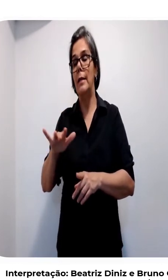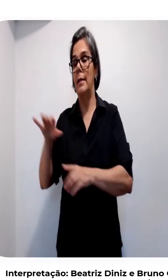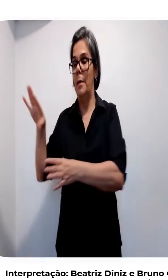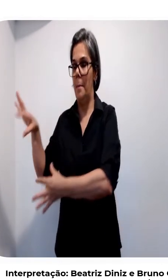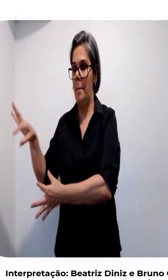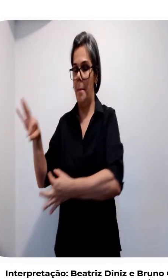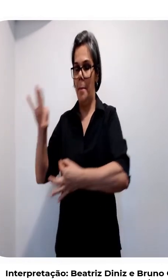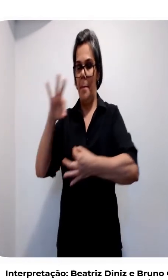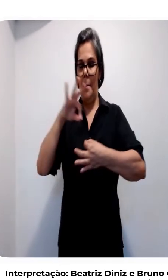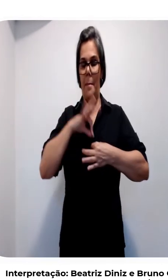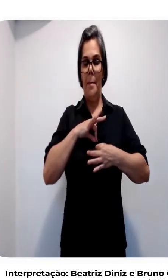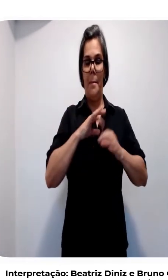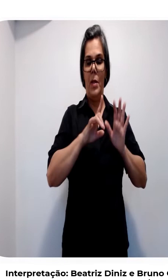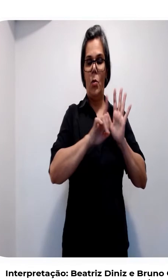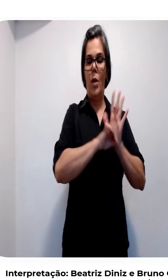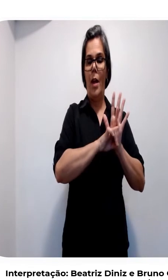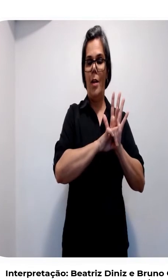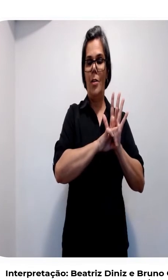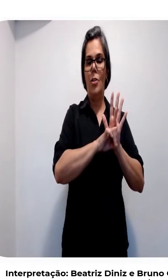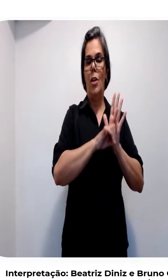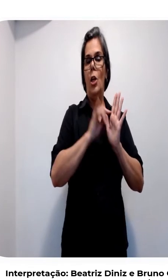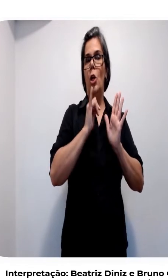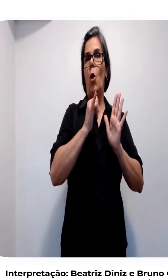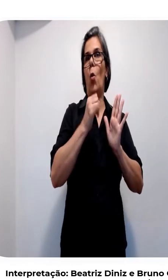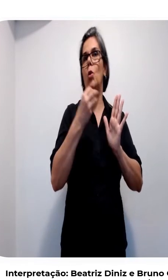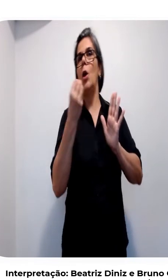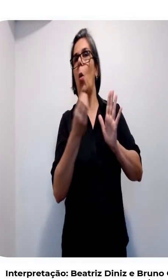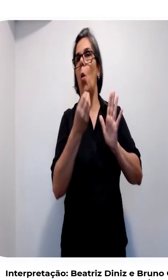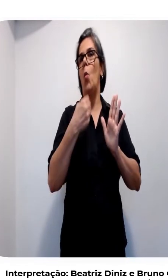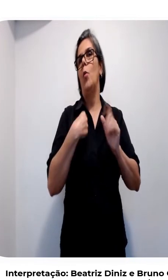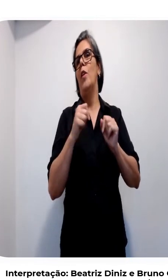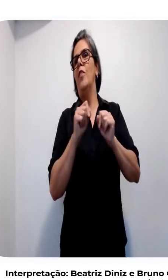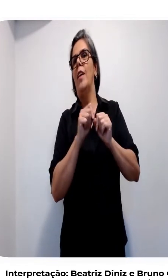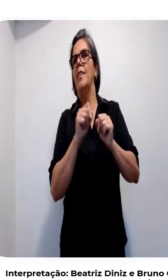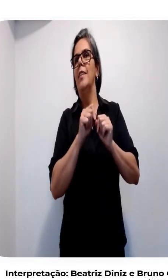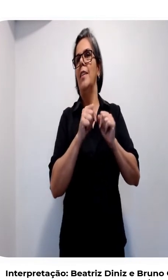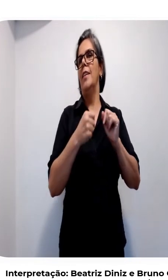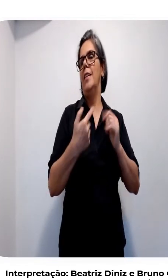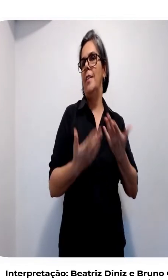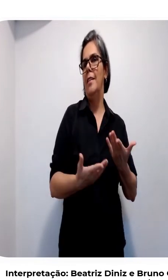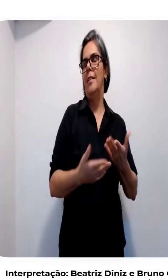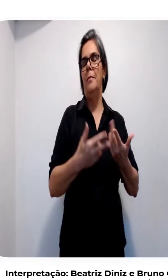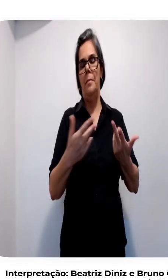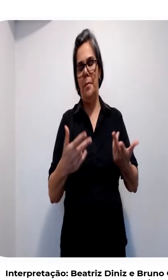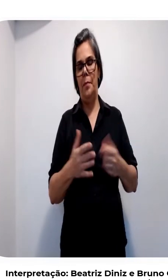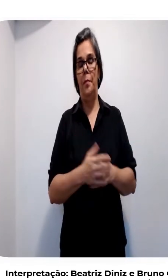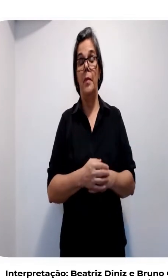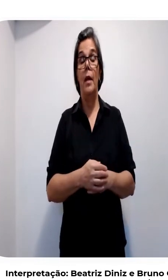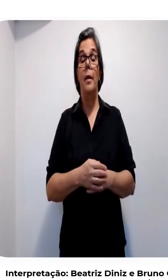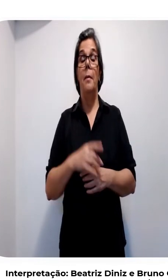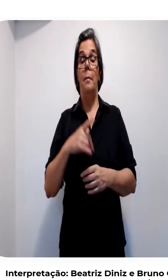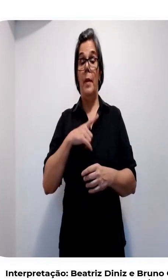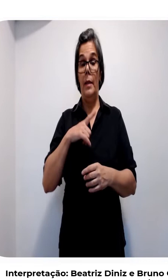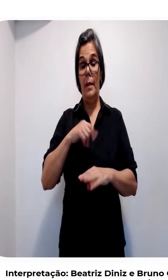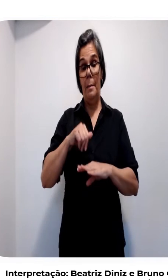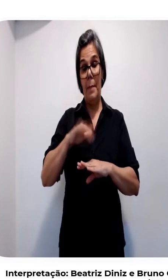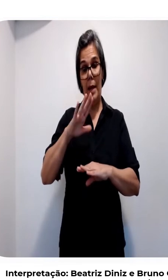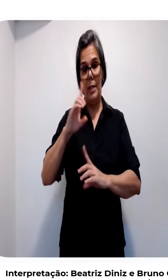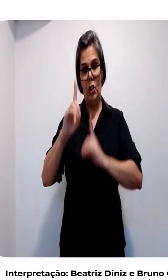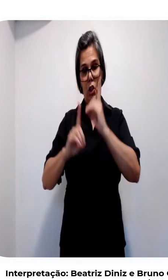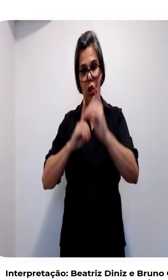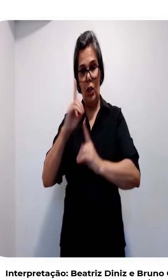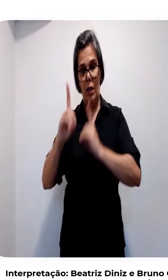alguma frase relacionada ao que ele ouviu. Bom, para dinamizar também a aula, eu conto muito com a participação